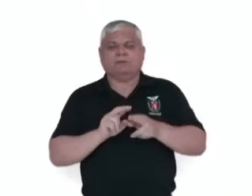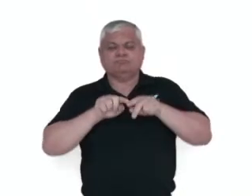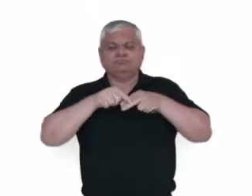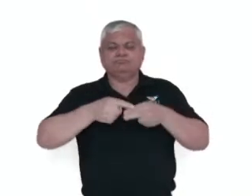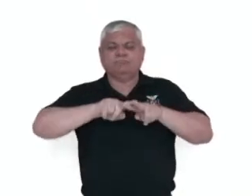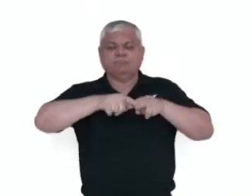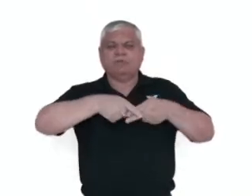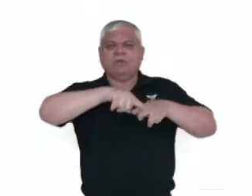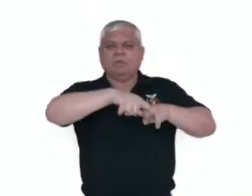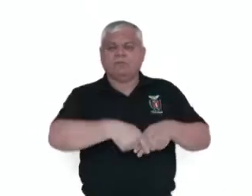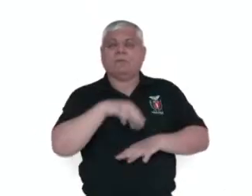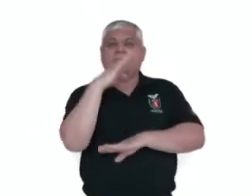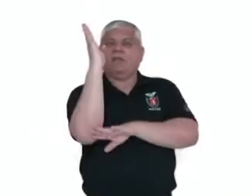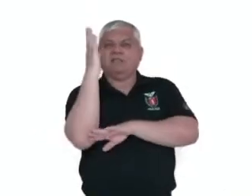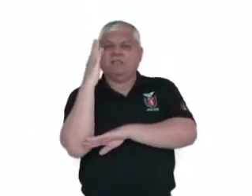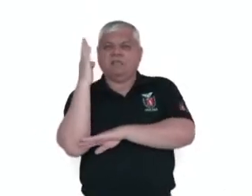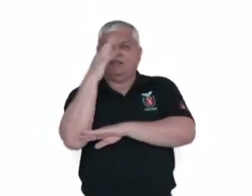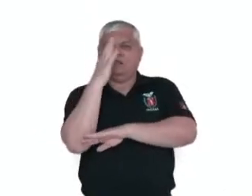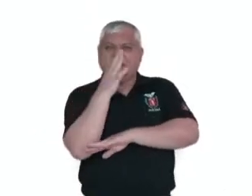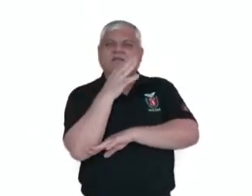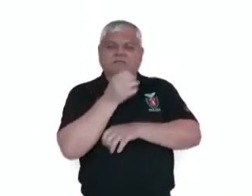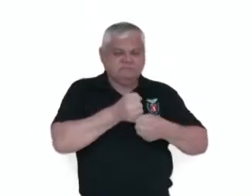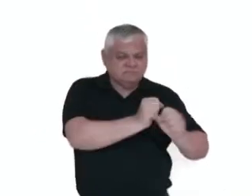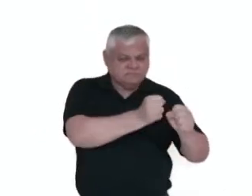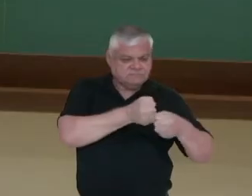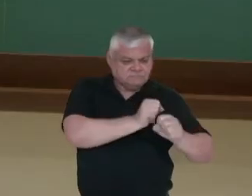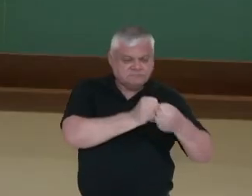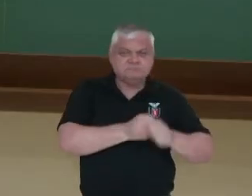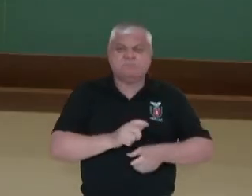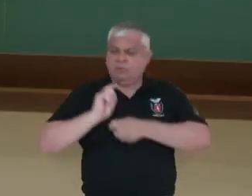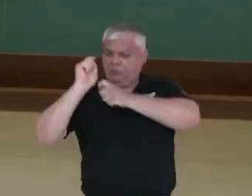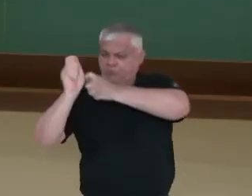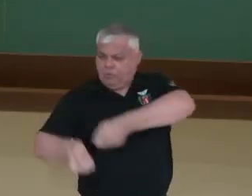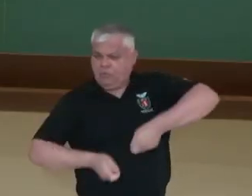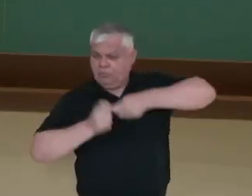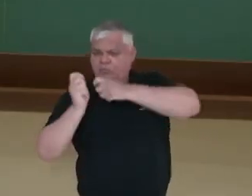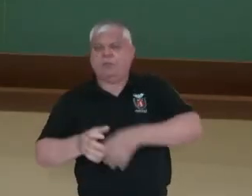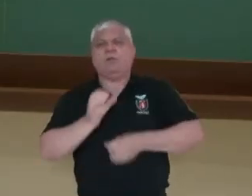trançada e madeira e faziam vasos, enxadas, pás e pilões, ou